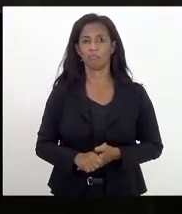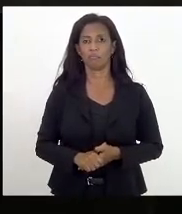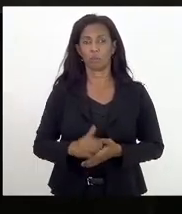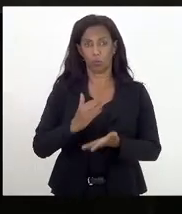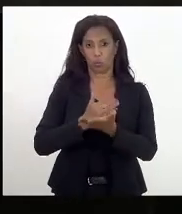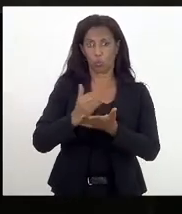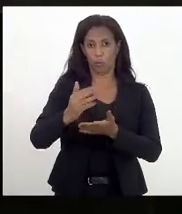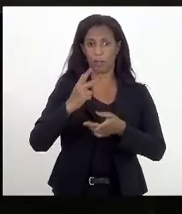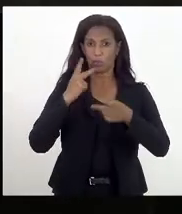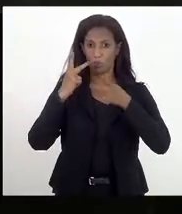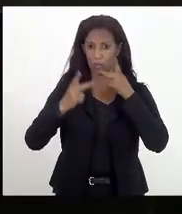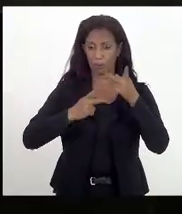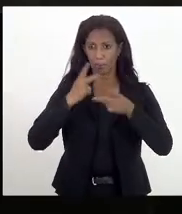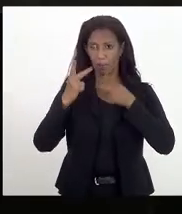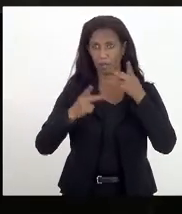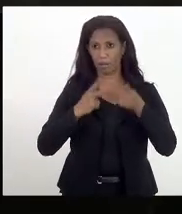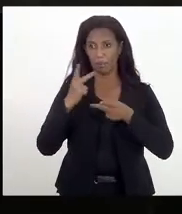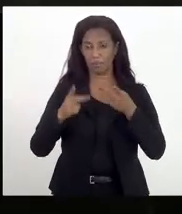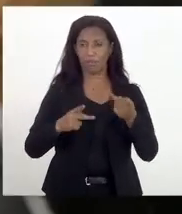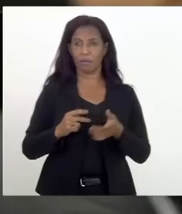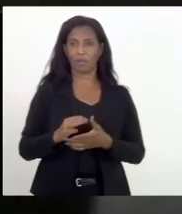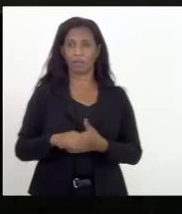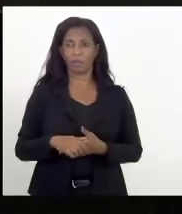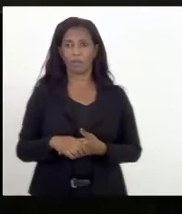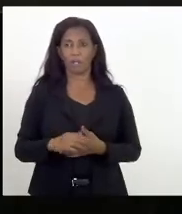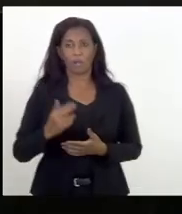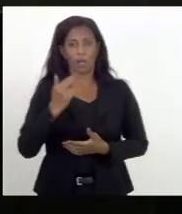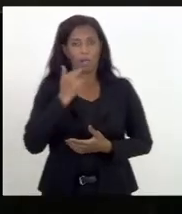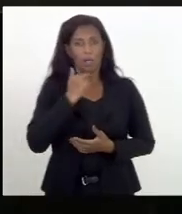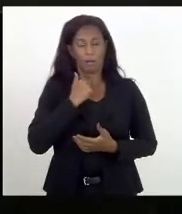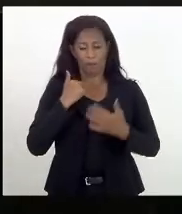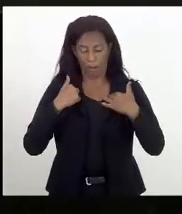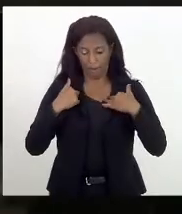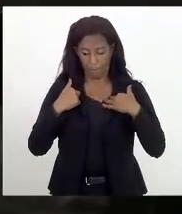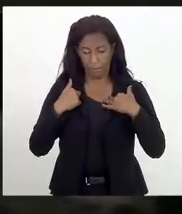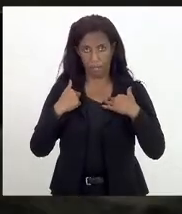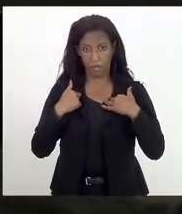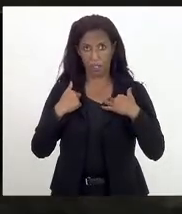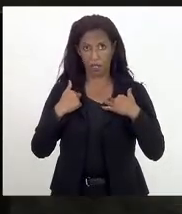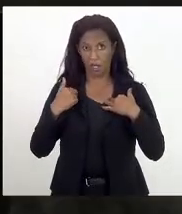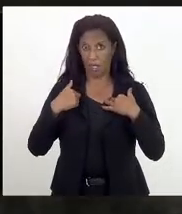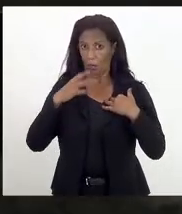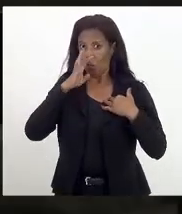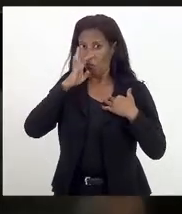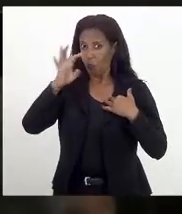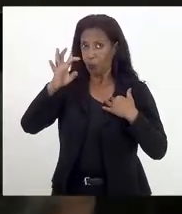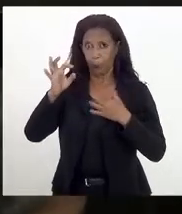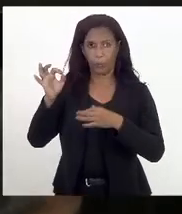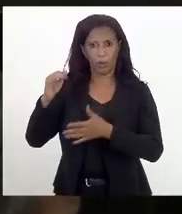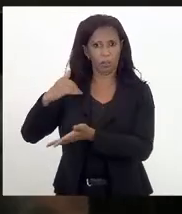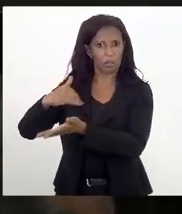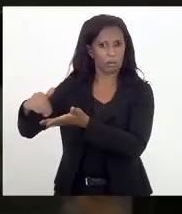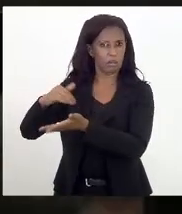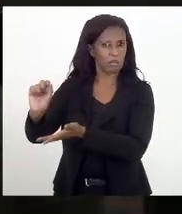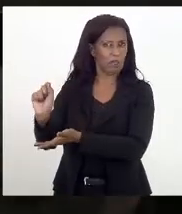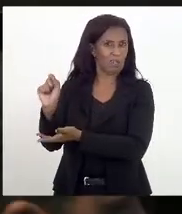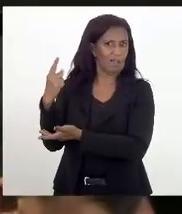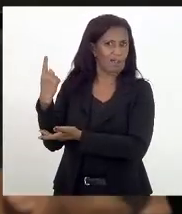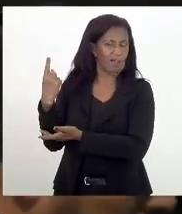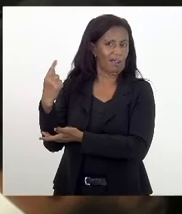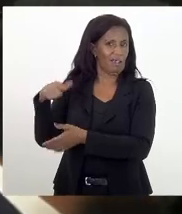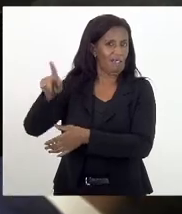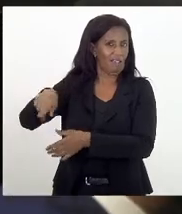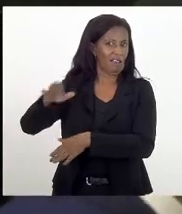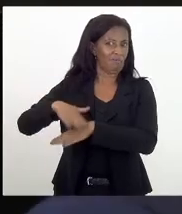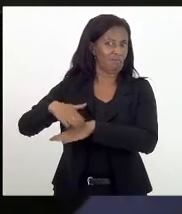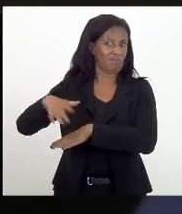no início da minha fala eu uma concluída ficar amigo não cabe aqui o juízo a respeito do ex-secretário hoje respondendo e